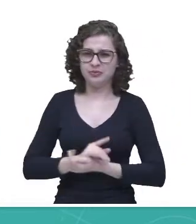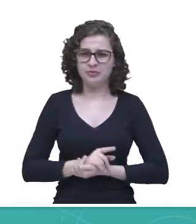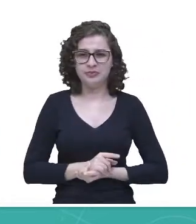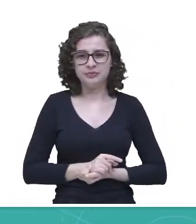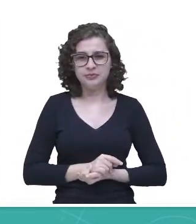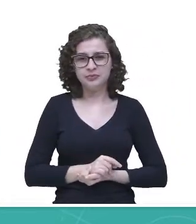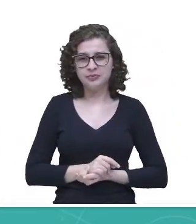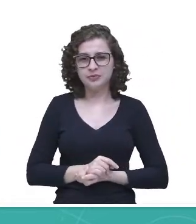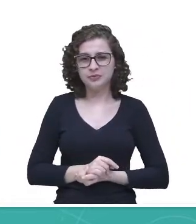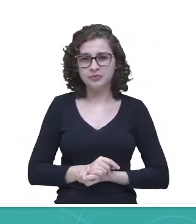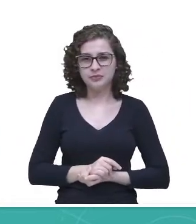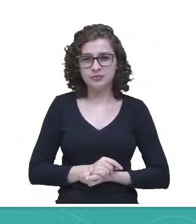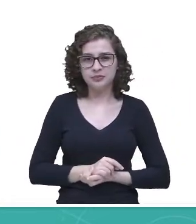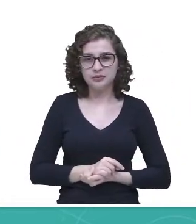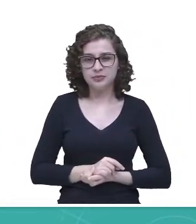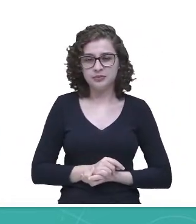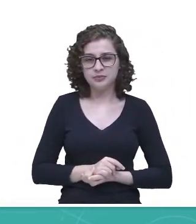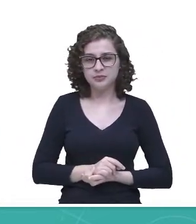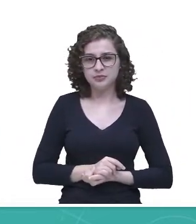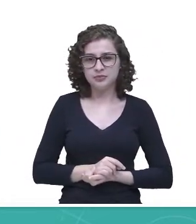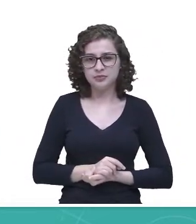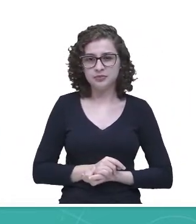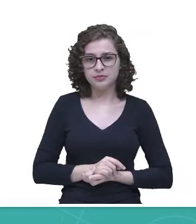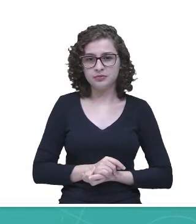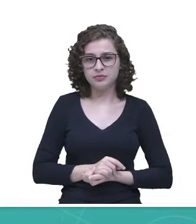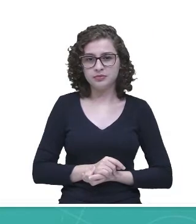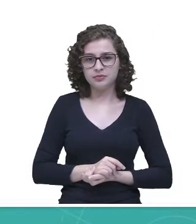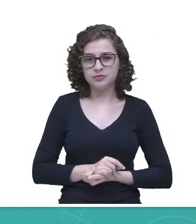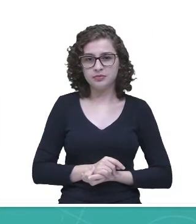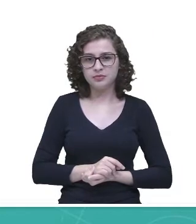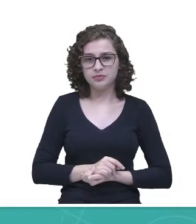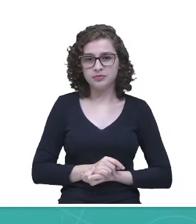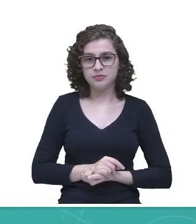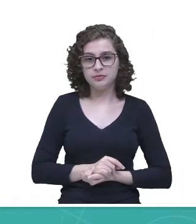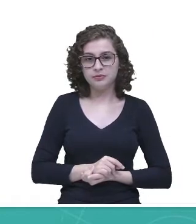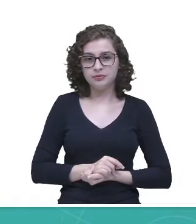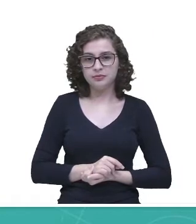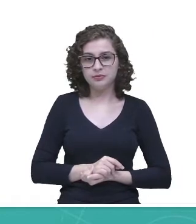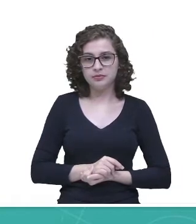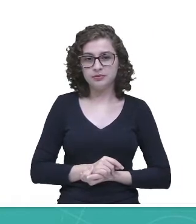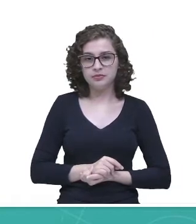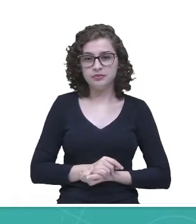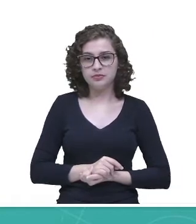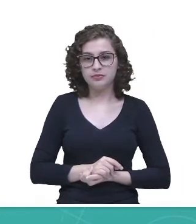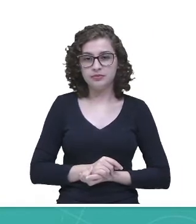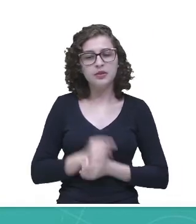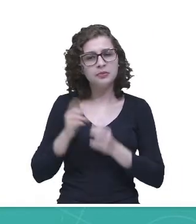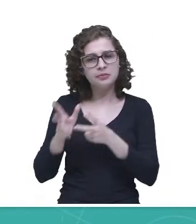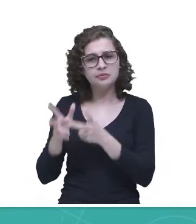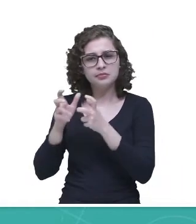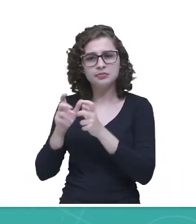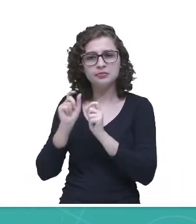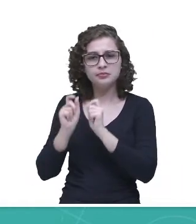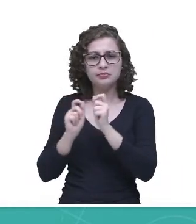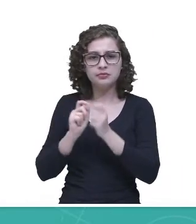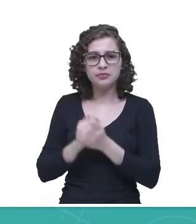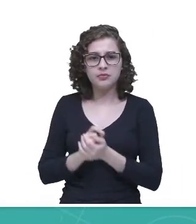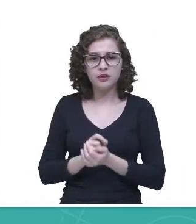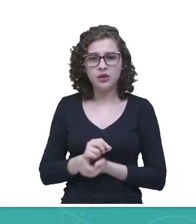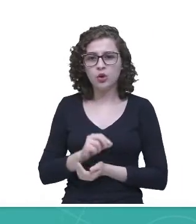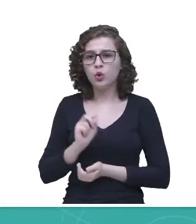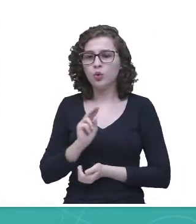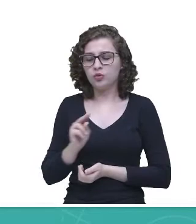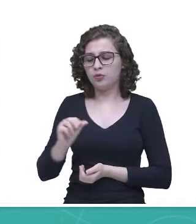aquela entidade única que é cultuada no monoteísmo. Vocês podem chamar essa entidade de